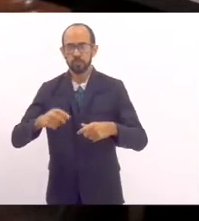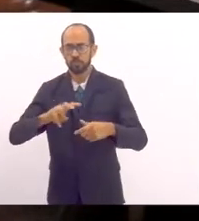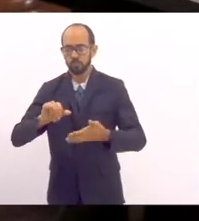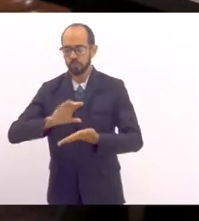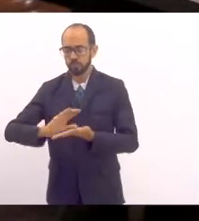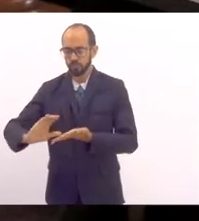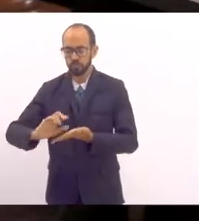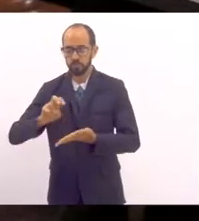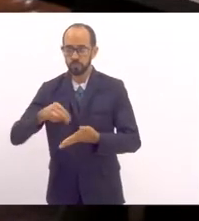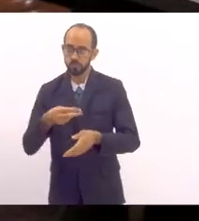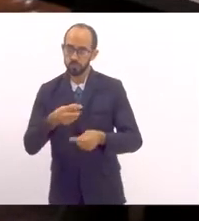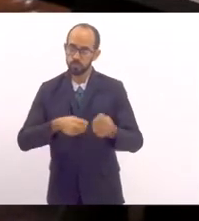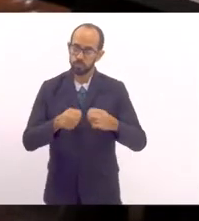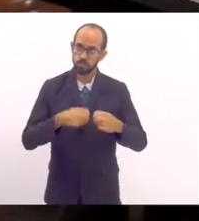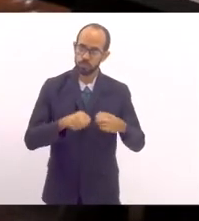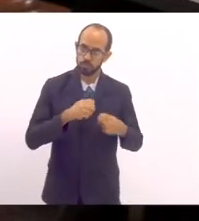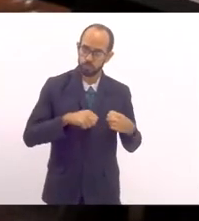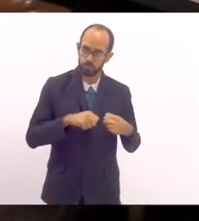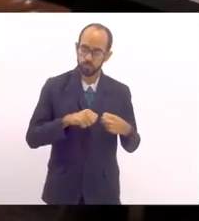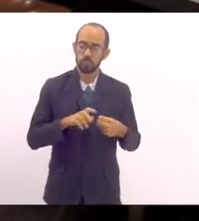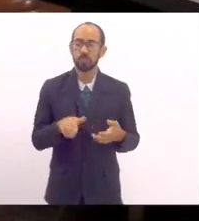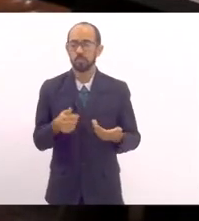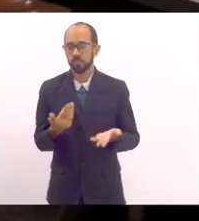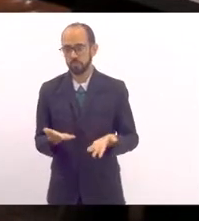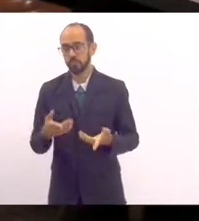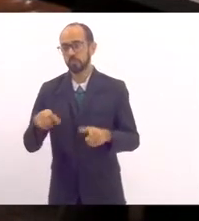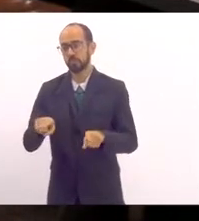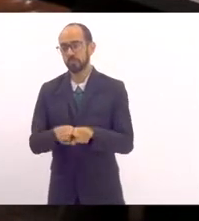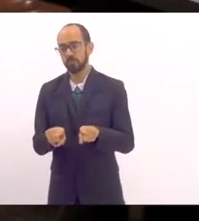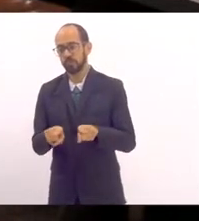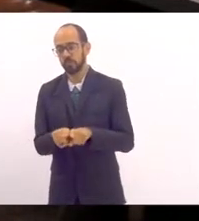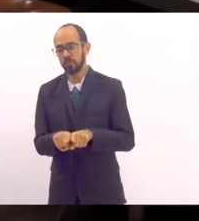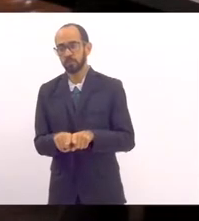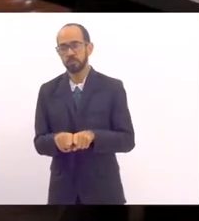tem, enfim. E existe uma outra parte aqui